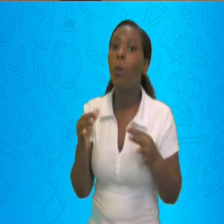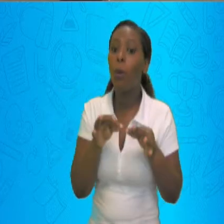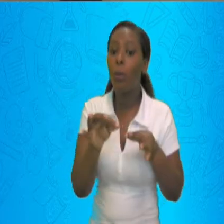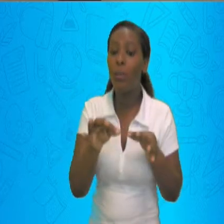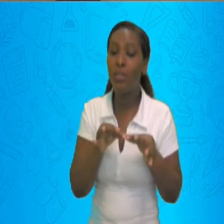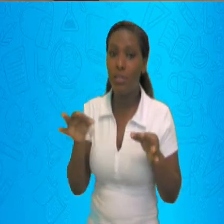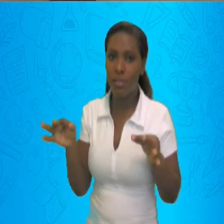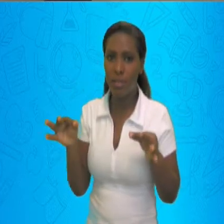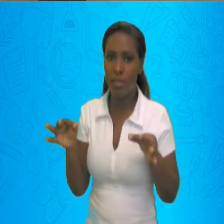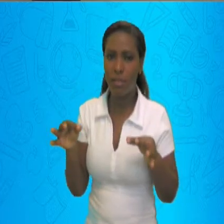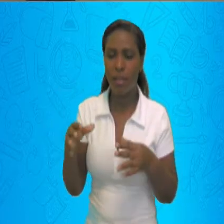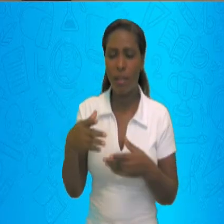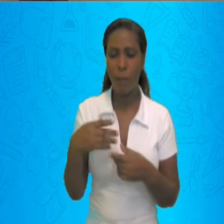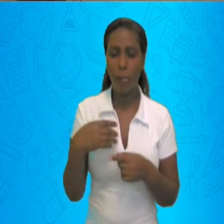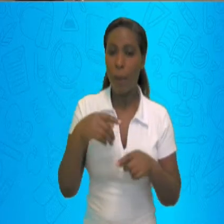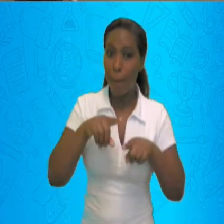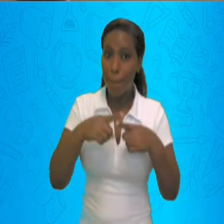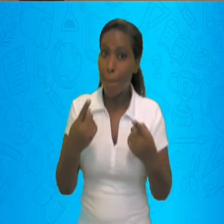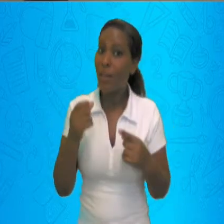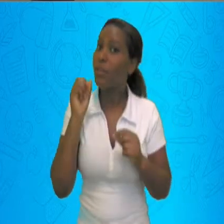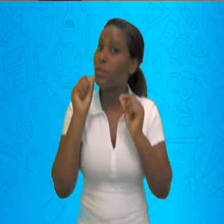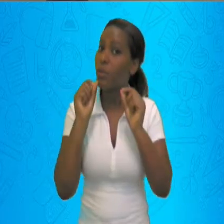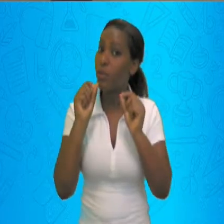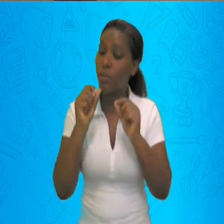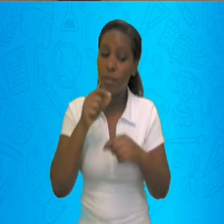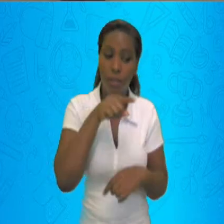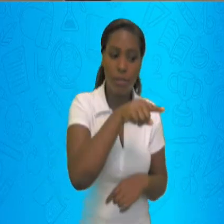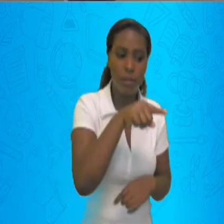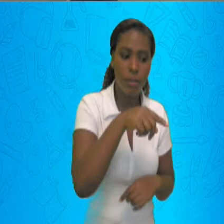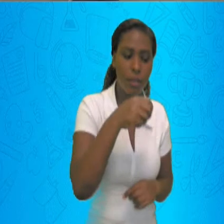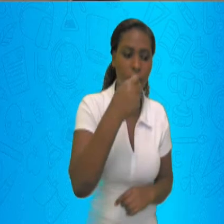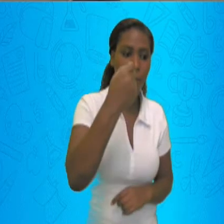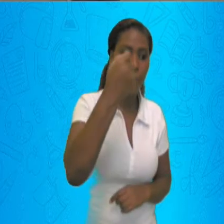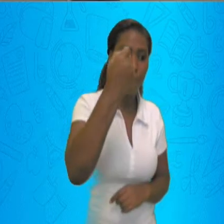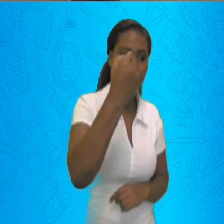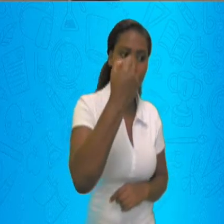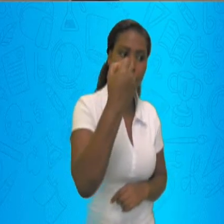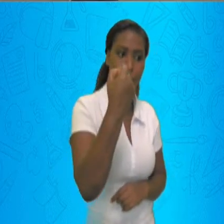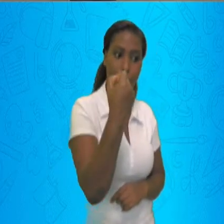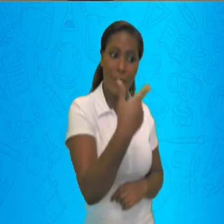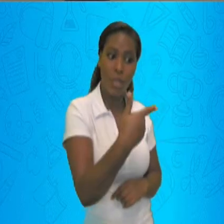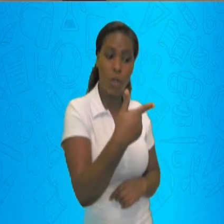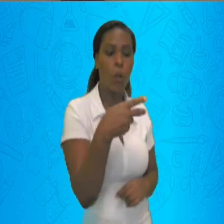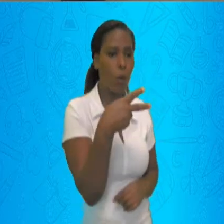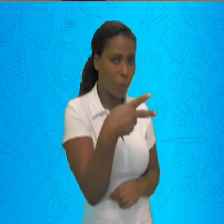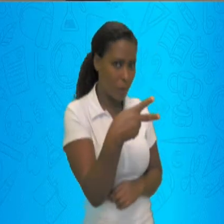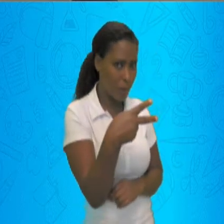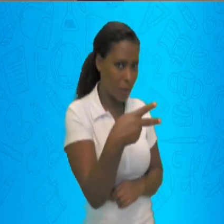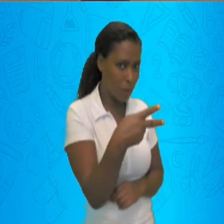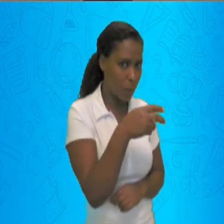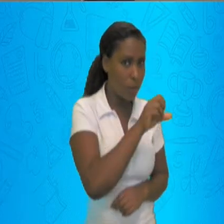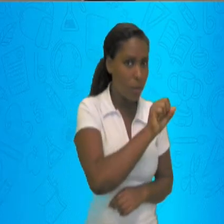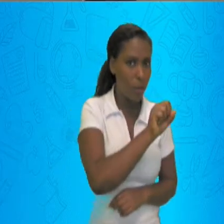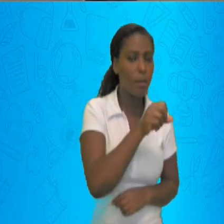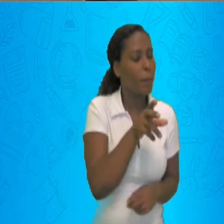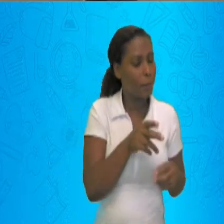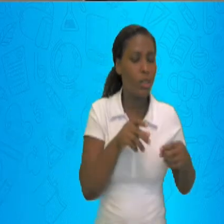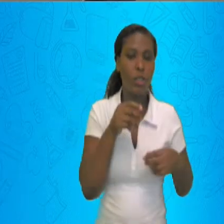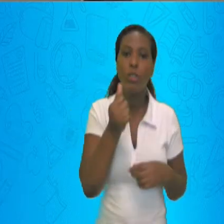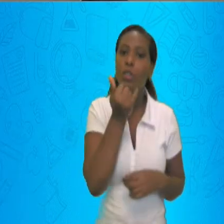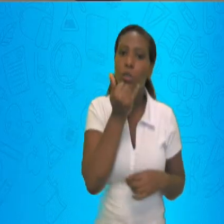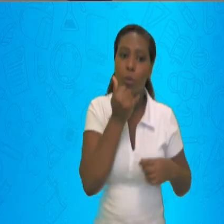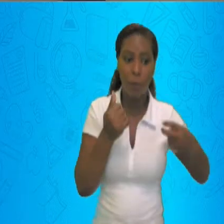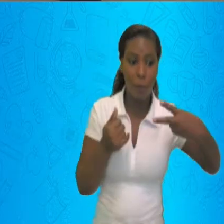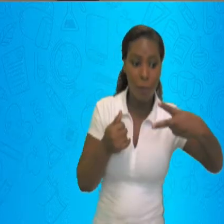a um número natural? Veja só, eu tenho aqui que um lado mede 7, o outro lado